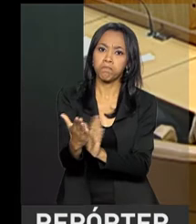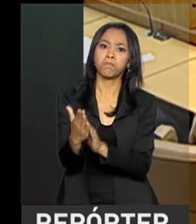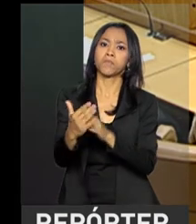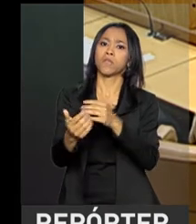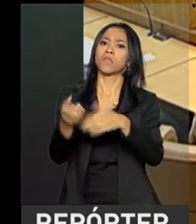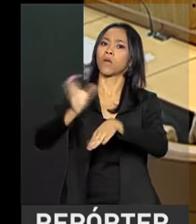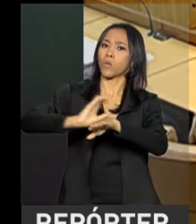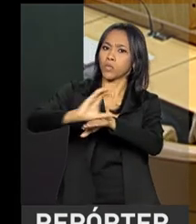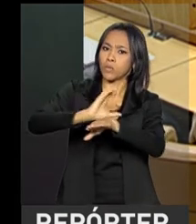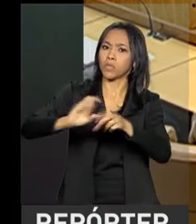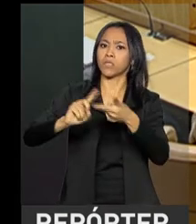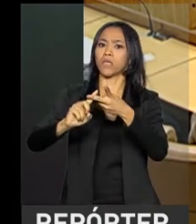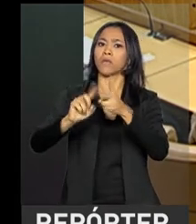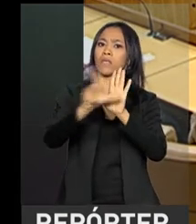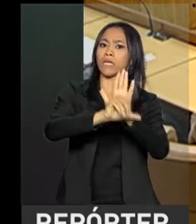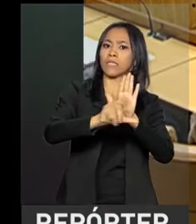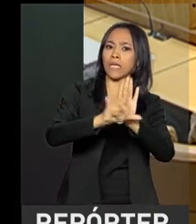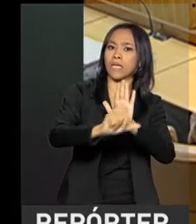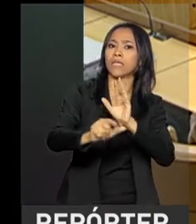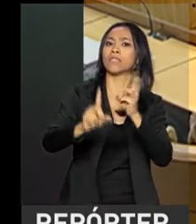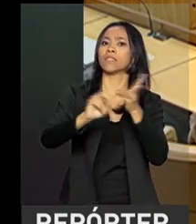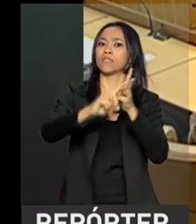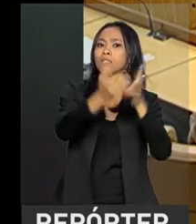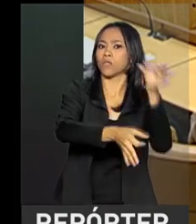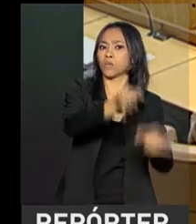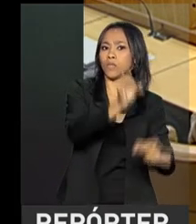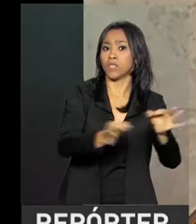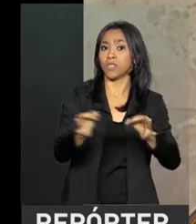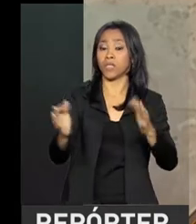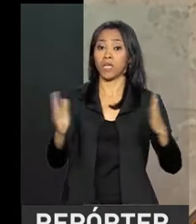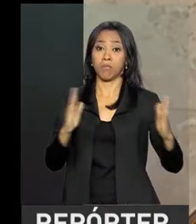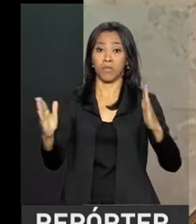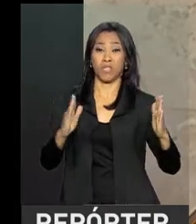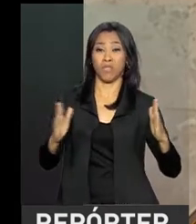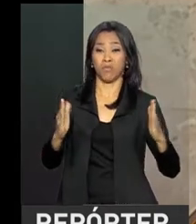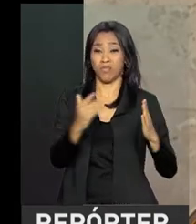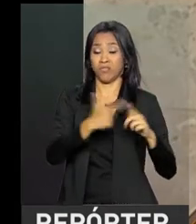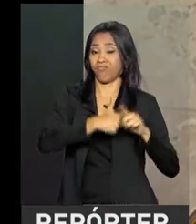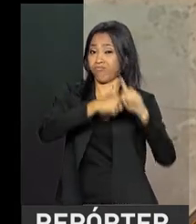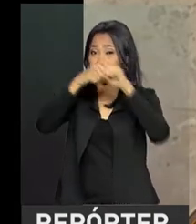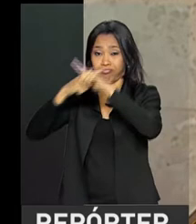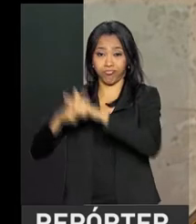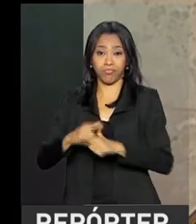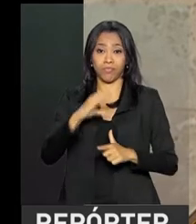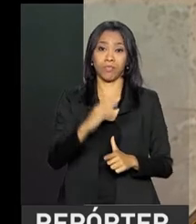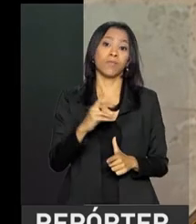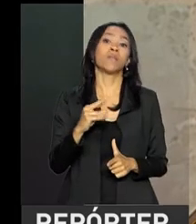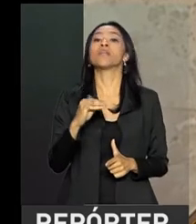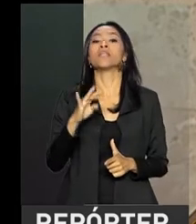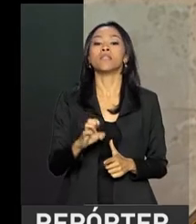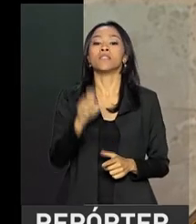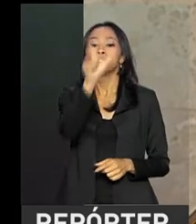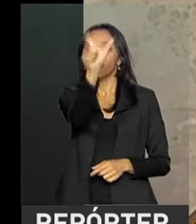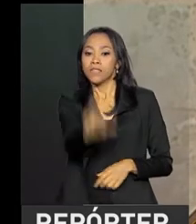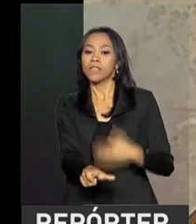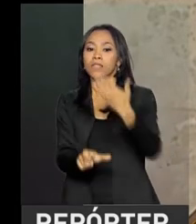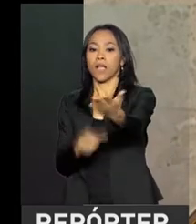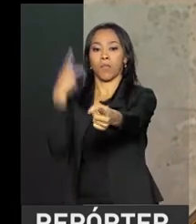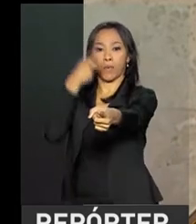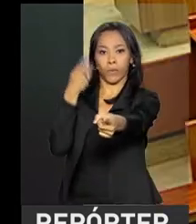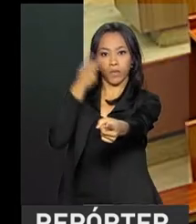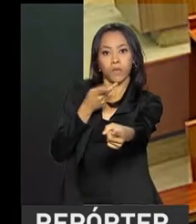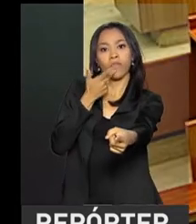e das leis e da justiça em momentos de crise e à procuradoria geral da república raquel dodge lembrou que é